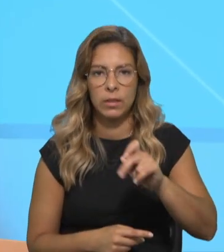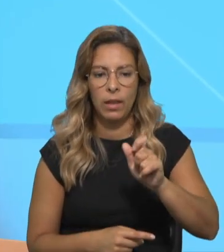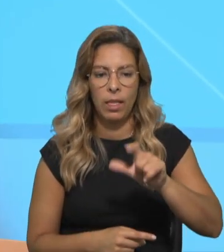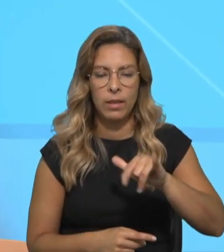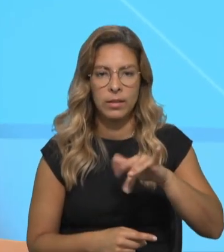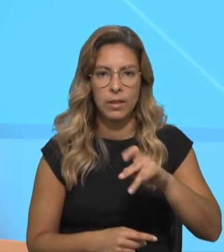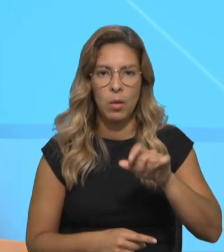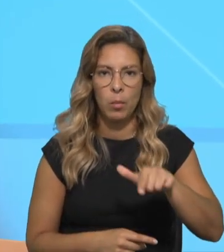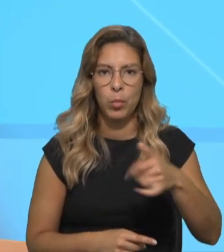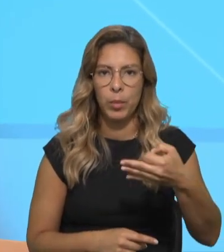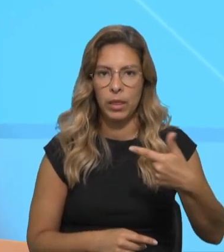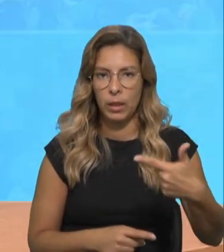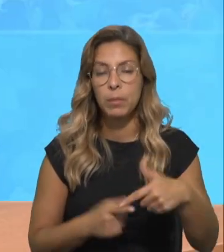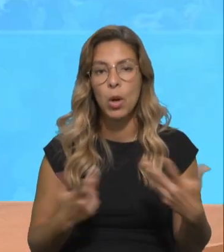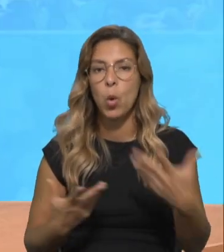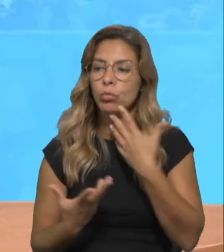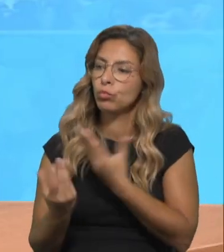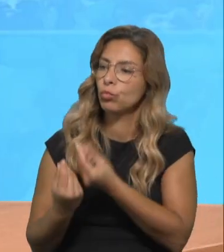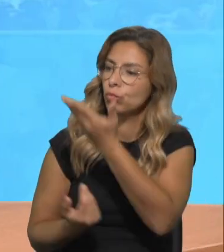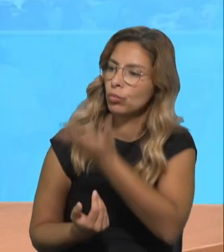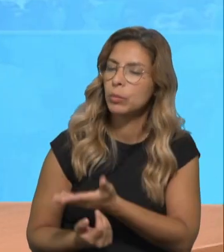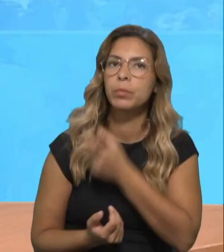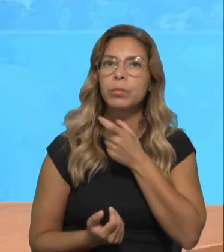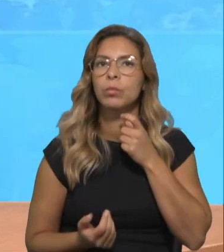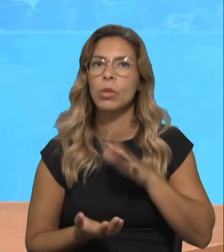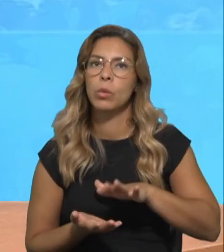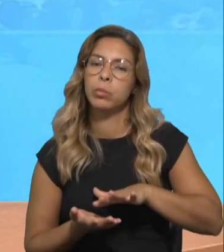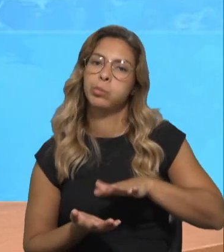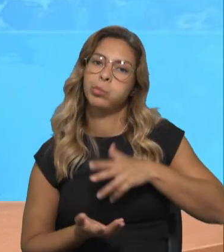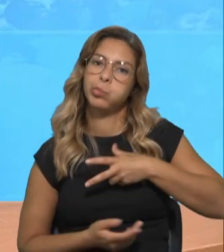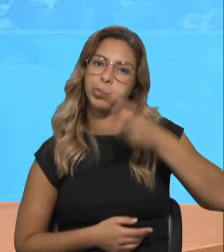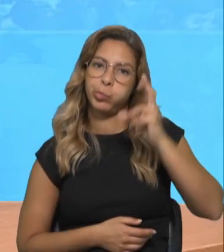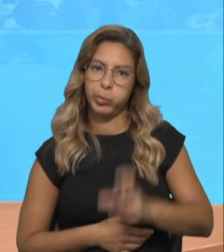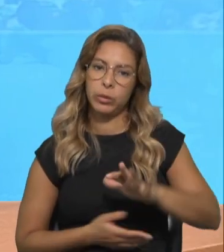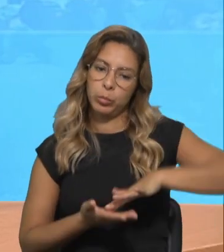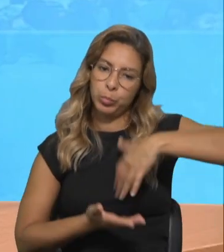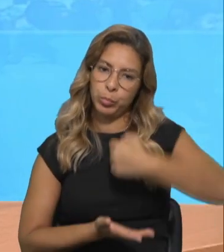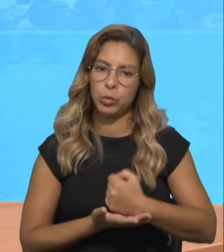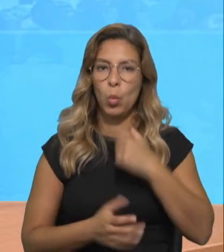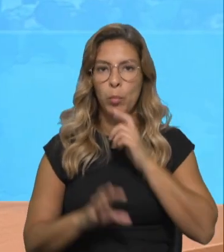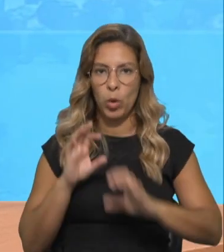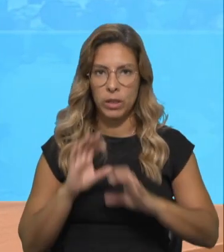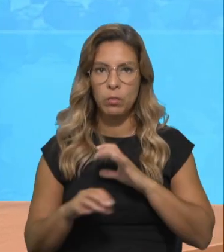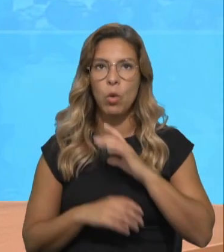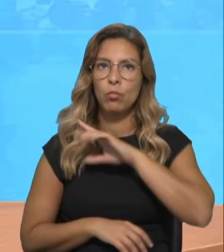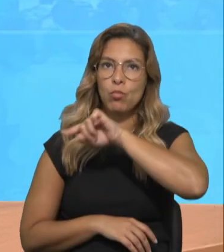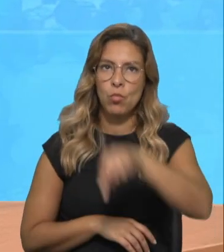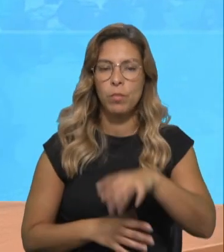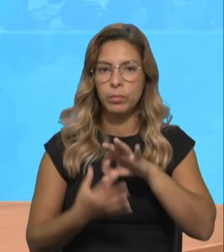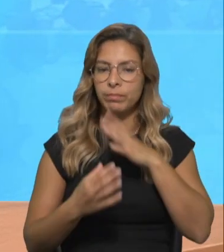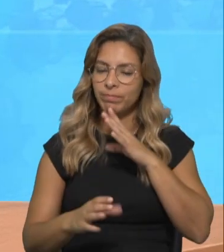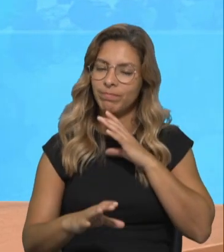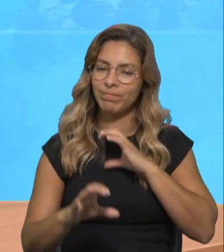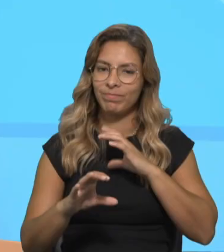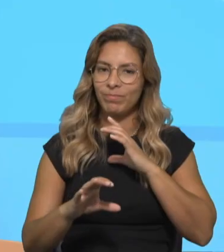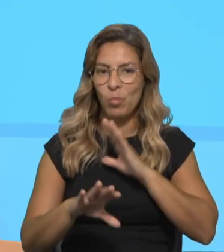agência.eclésia.pt. Falamos agora com o Padre Miguel Neto, que concluiu o doutoramento sobre comunicação e que está hoje no programa Eclésia. Muito boa tarde. Obrigado